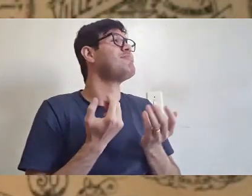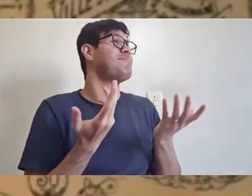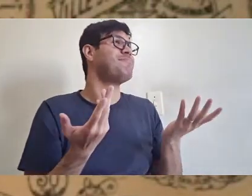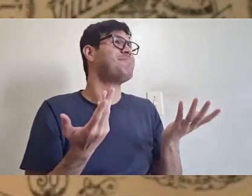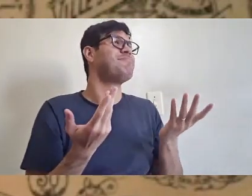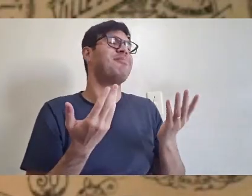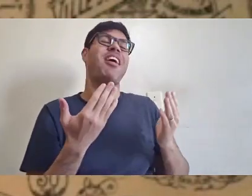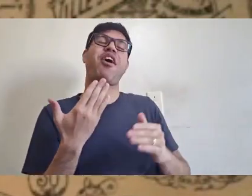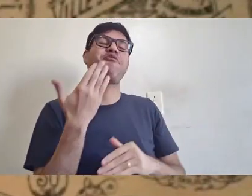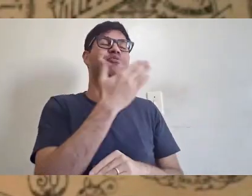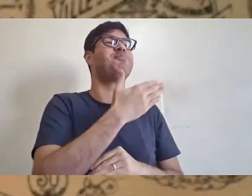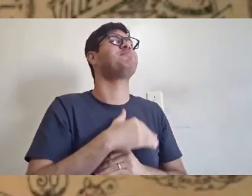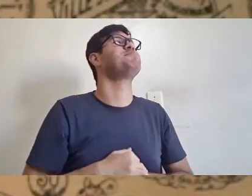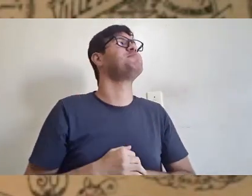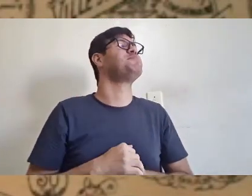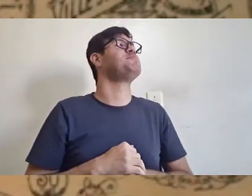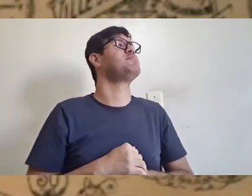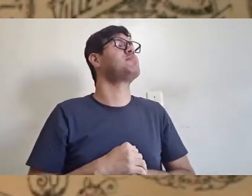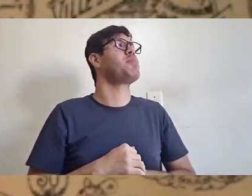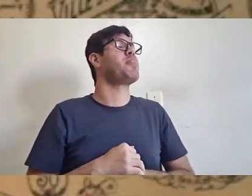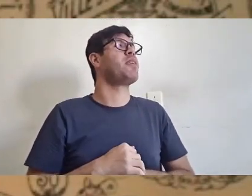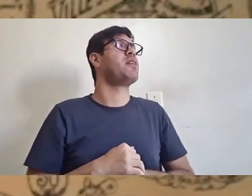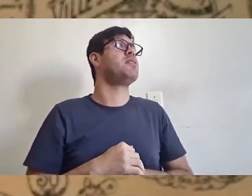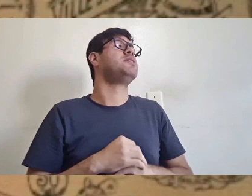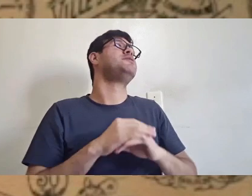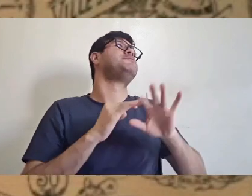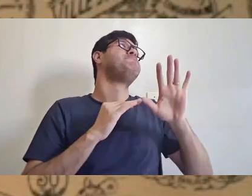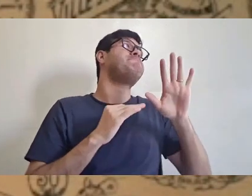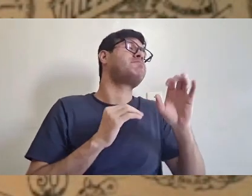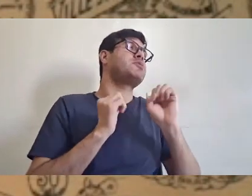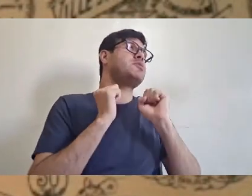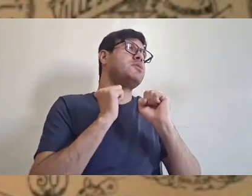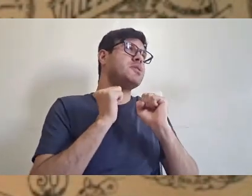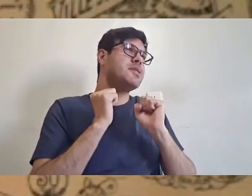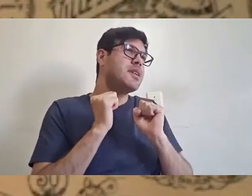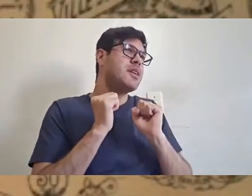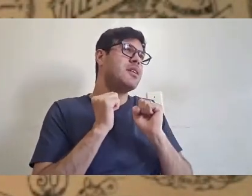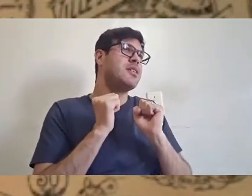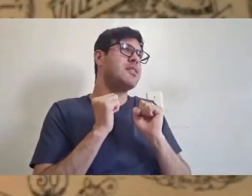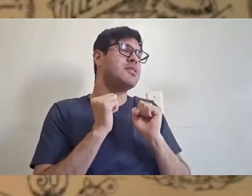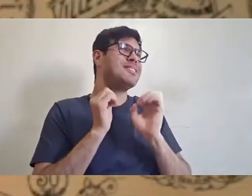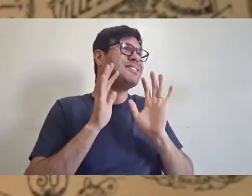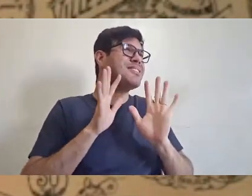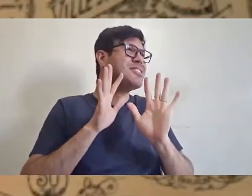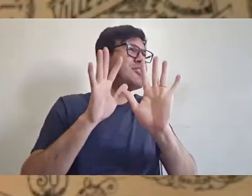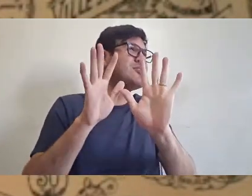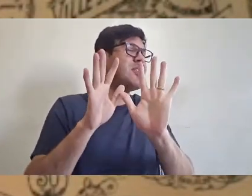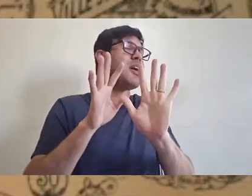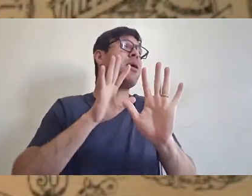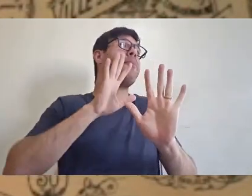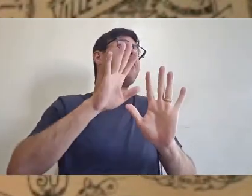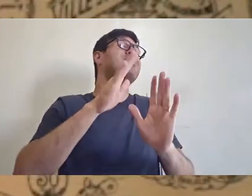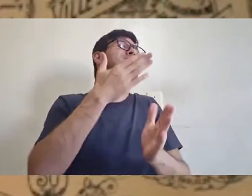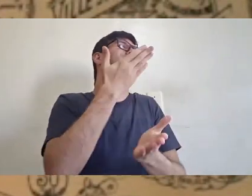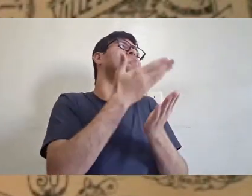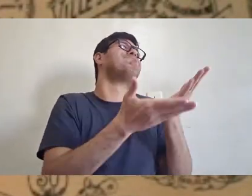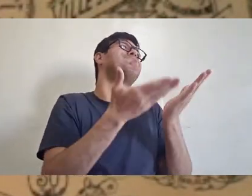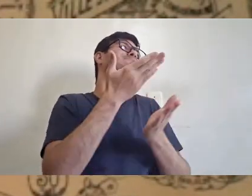tinha como tirar a licença ali? Eu poderia até ter tirado a licença, mas eu ia perder as minhas vantagens,